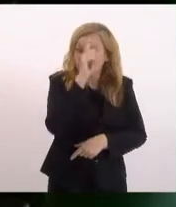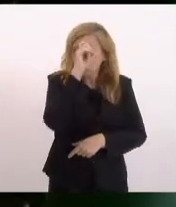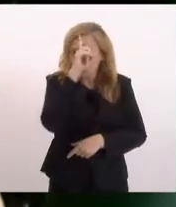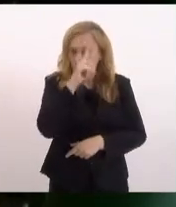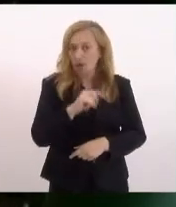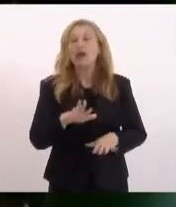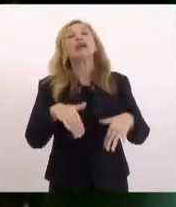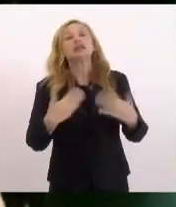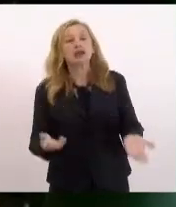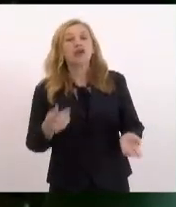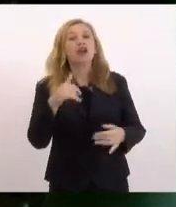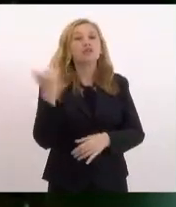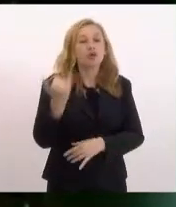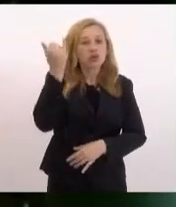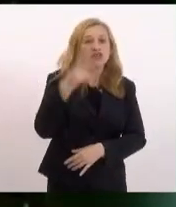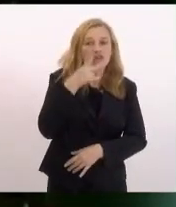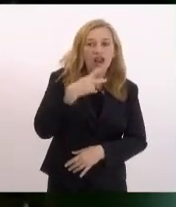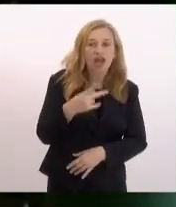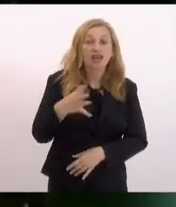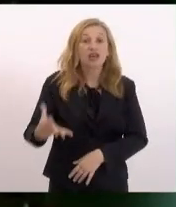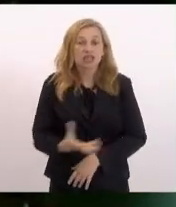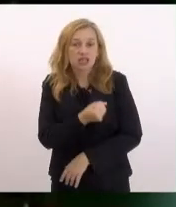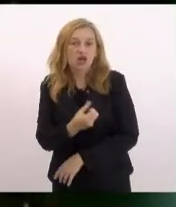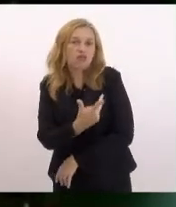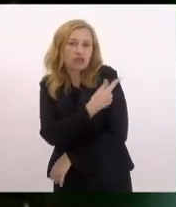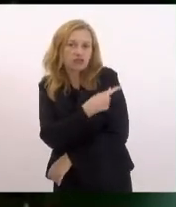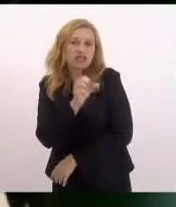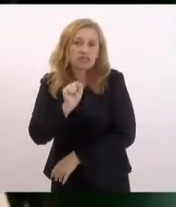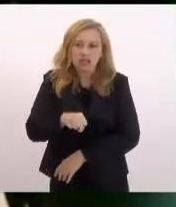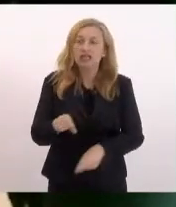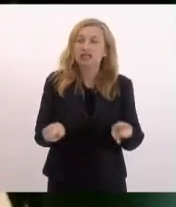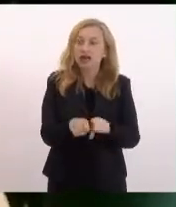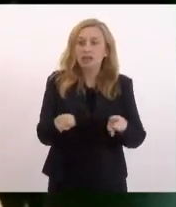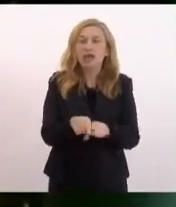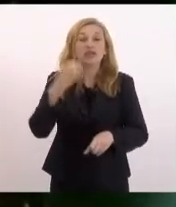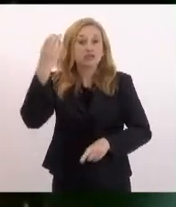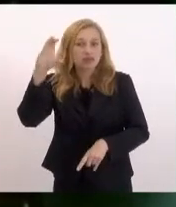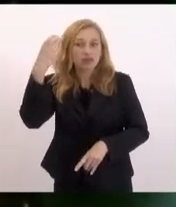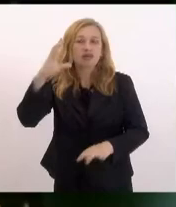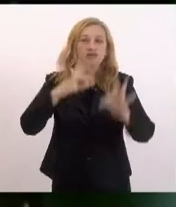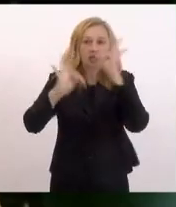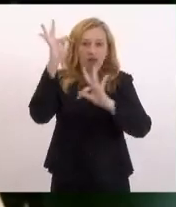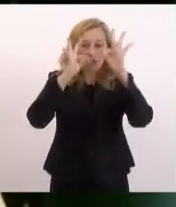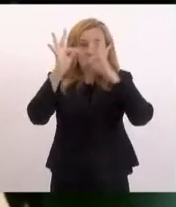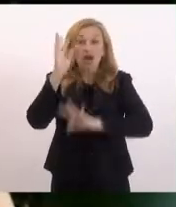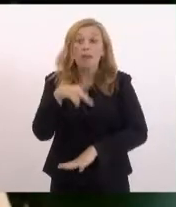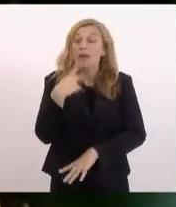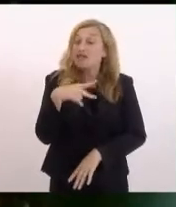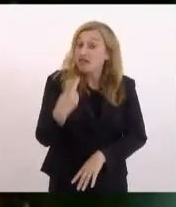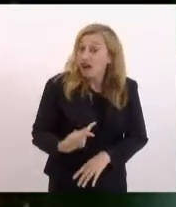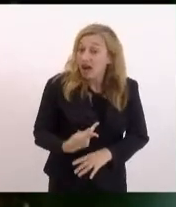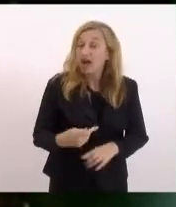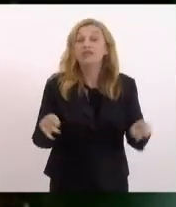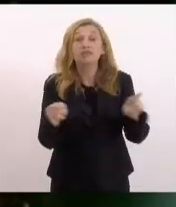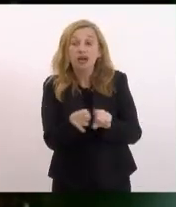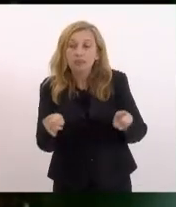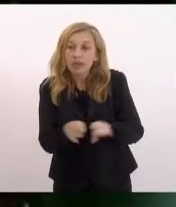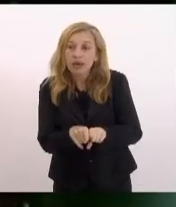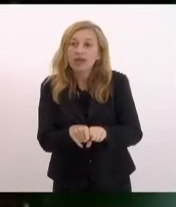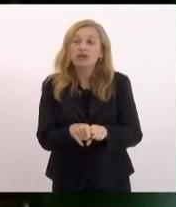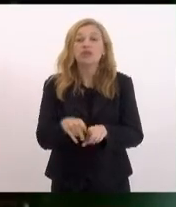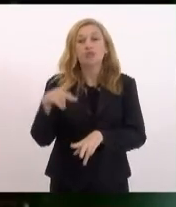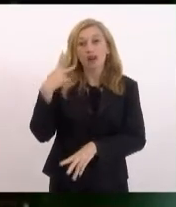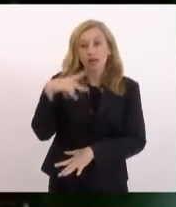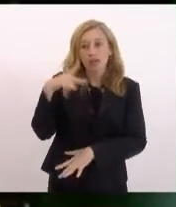é importante dizer que vacina salva e também salva a ciência, a tecnologia, para dizer também para o